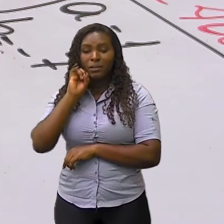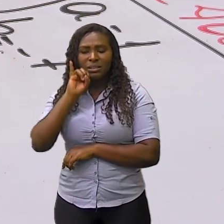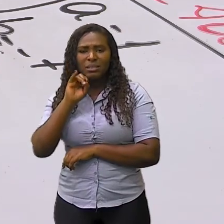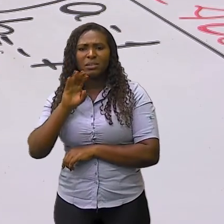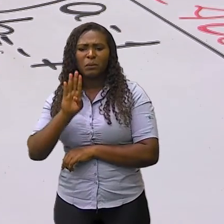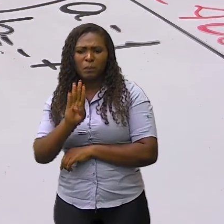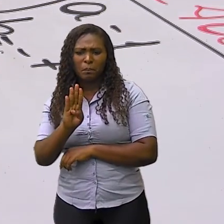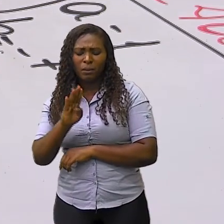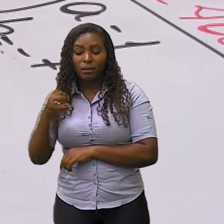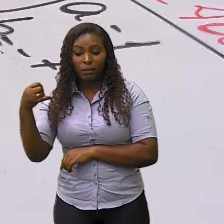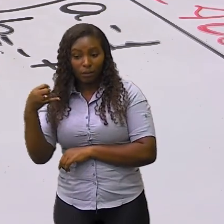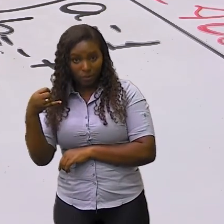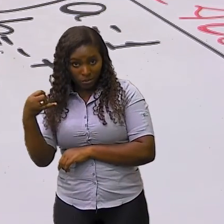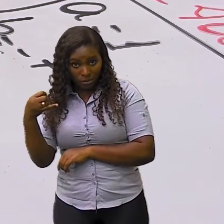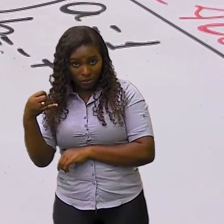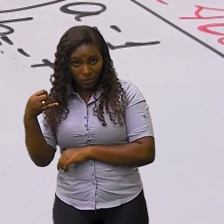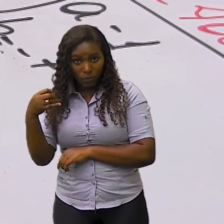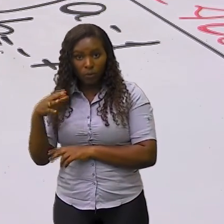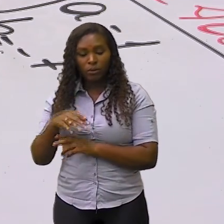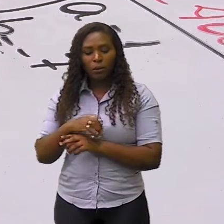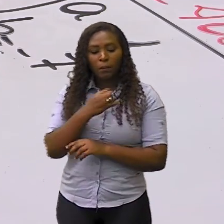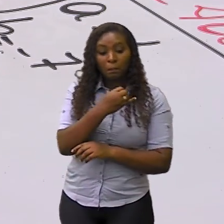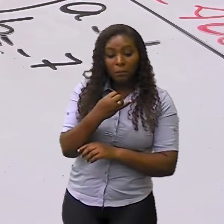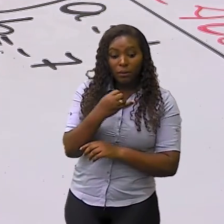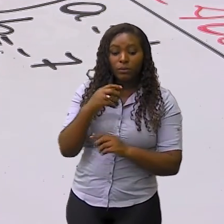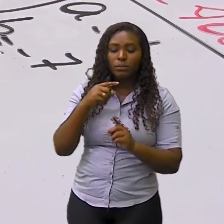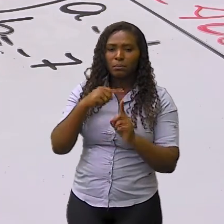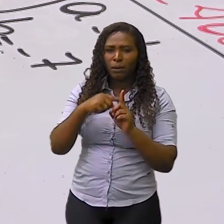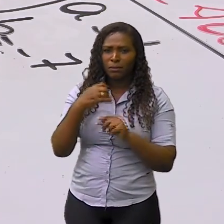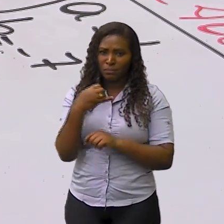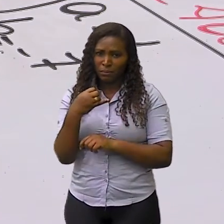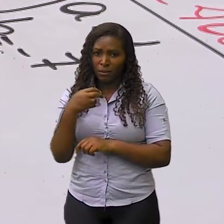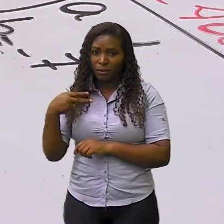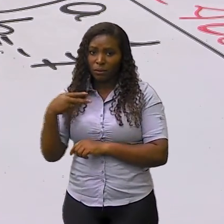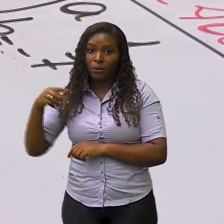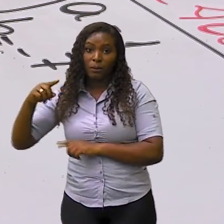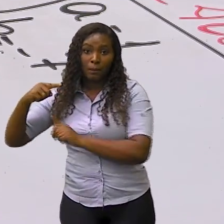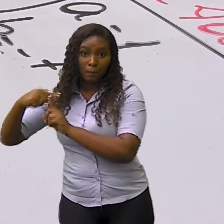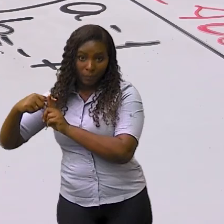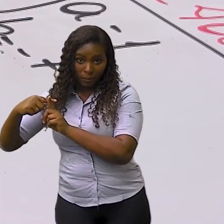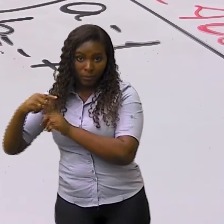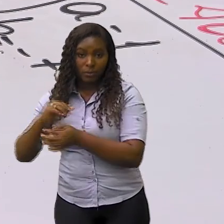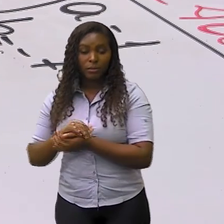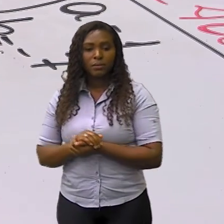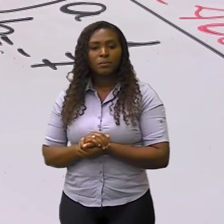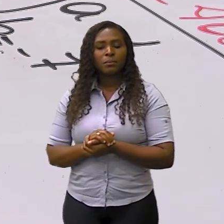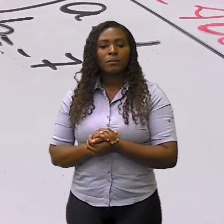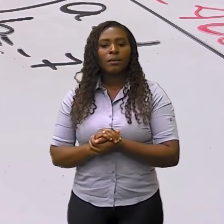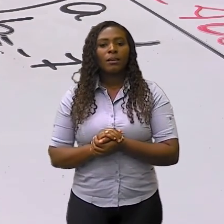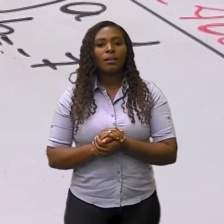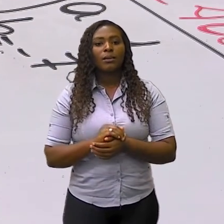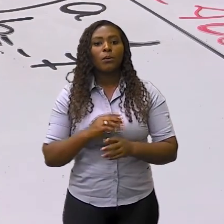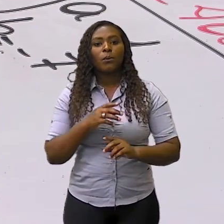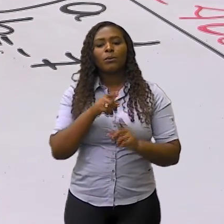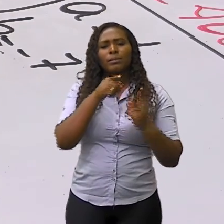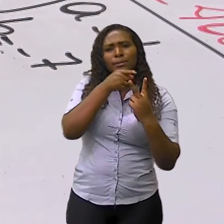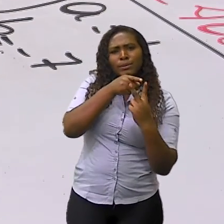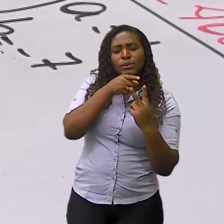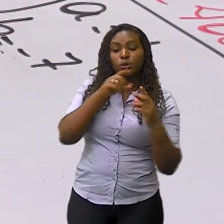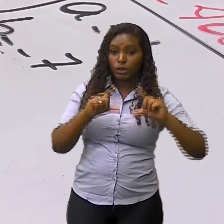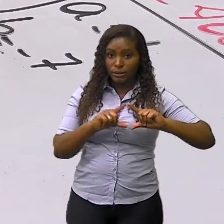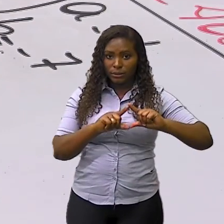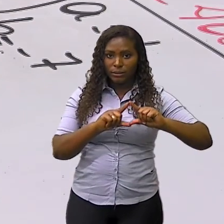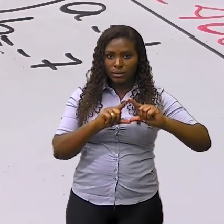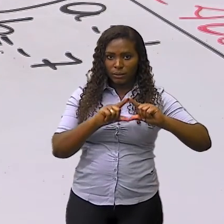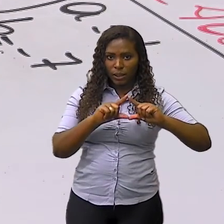7x mais 10 igual a 0. Vou determinar primeiro o